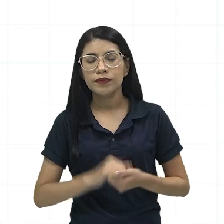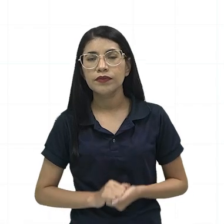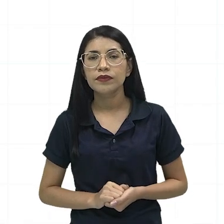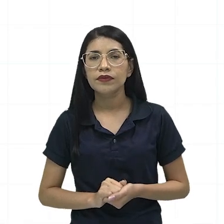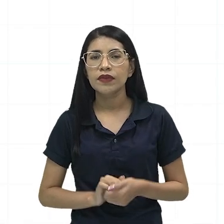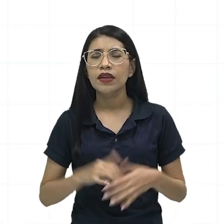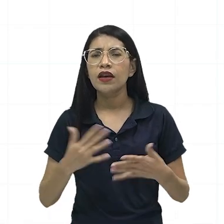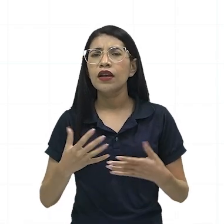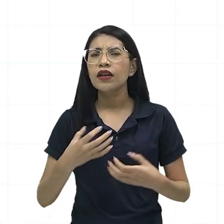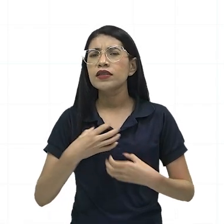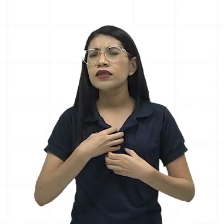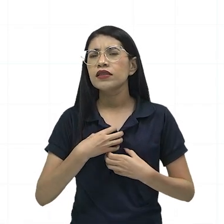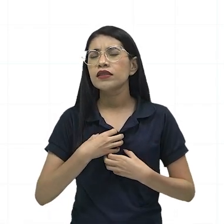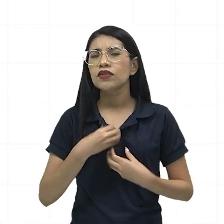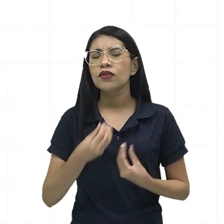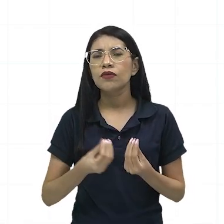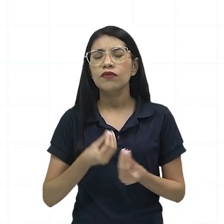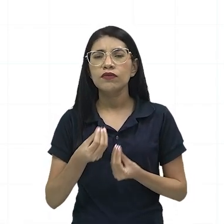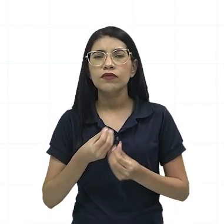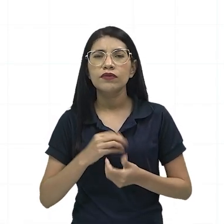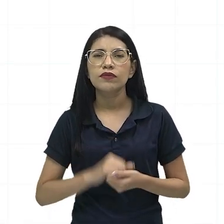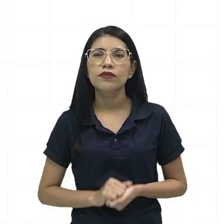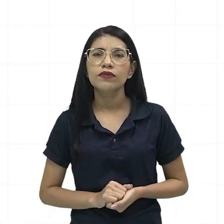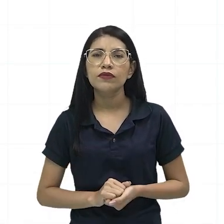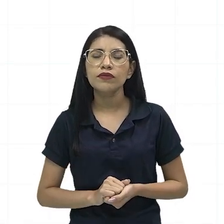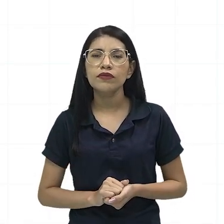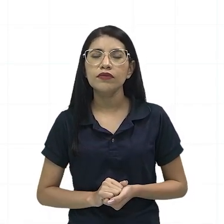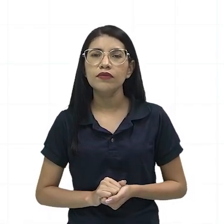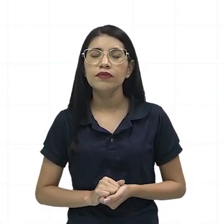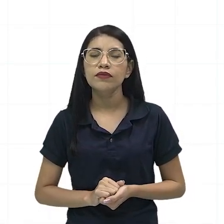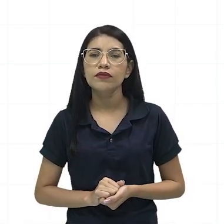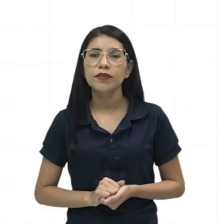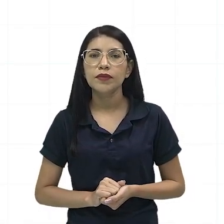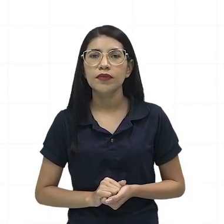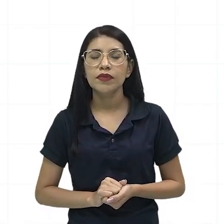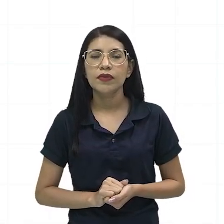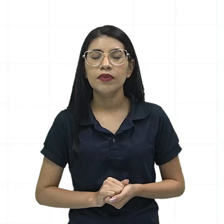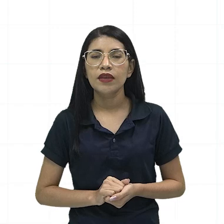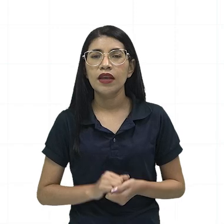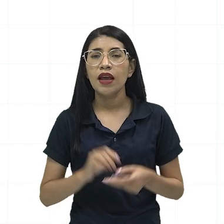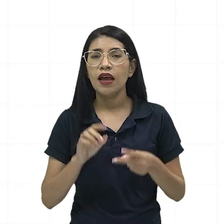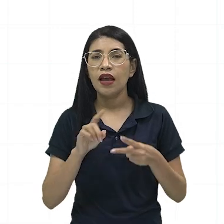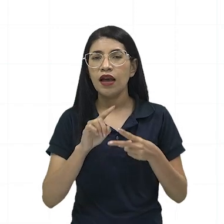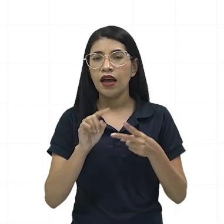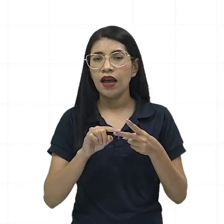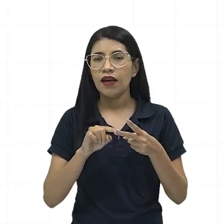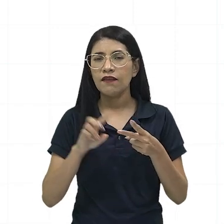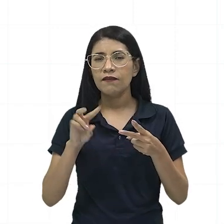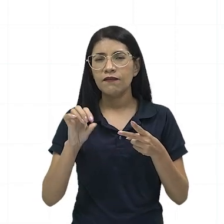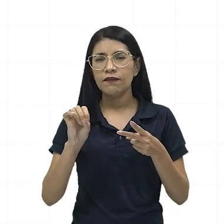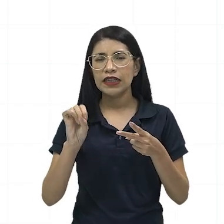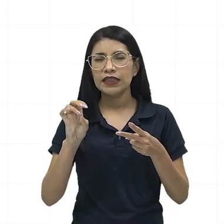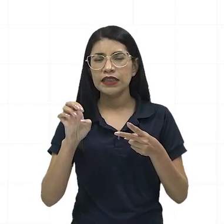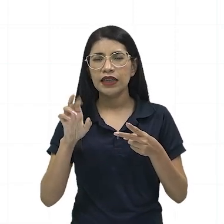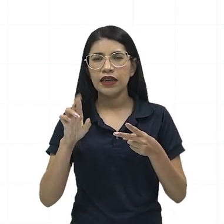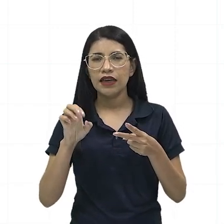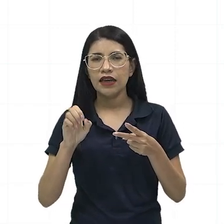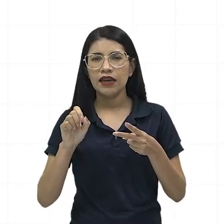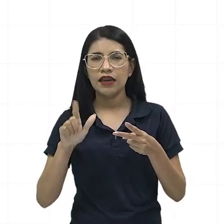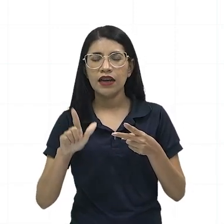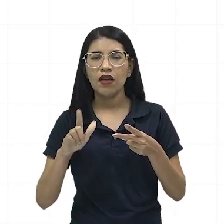são os sintomas da leishmaniose? A leishmaniose visceral ou Kala-Azar, que é aquela que vai afetar